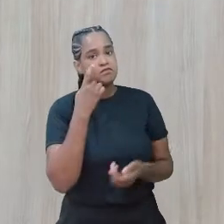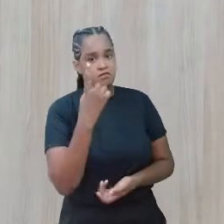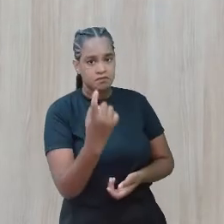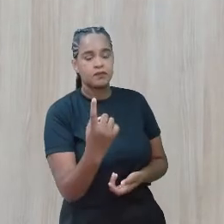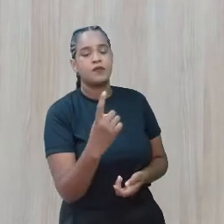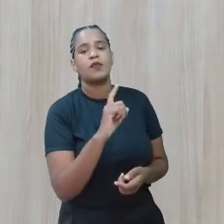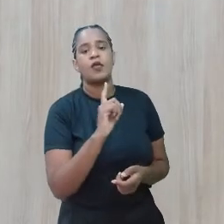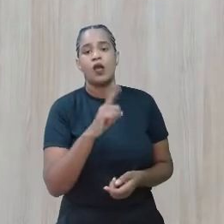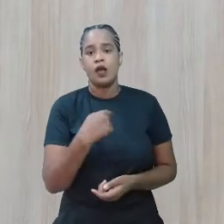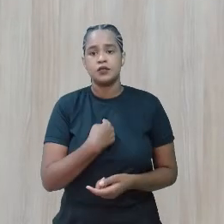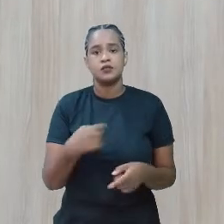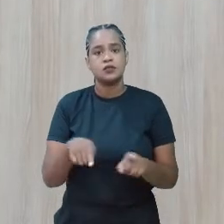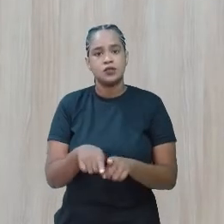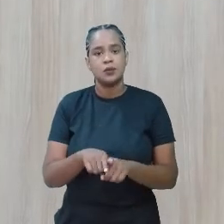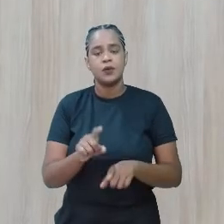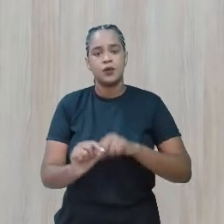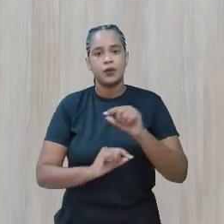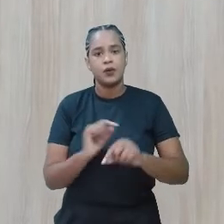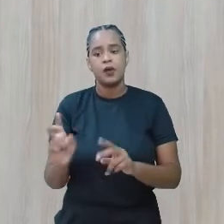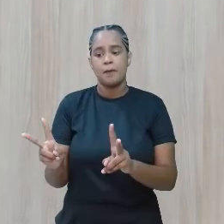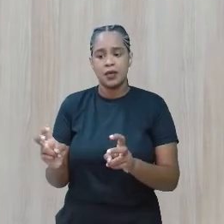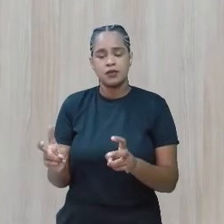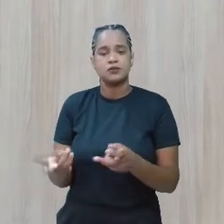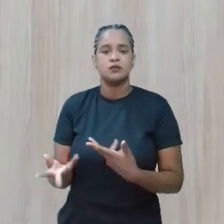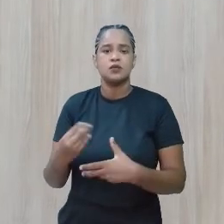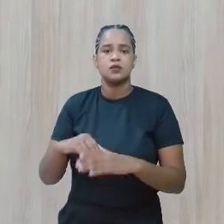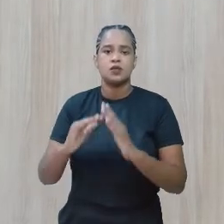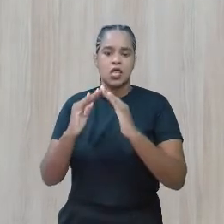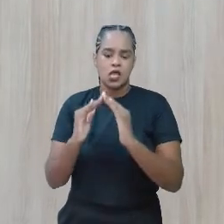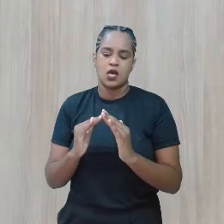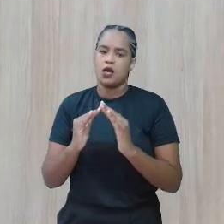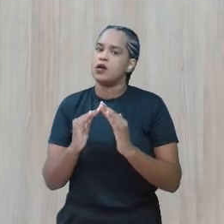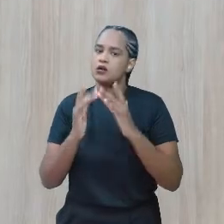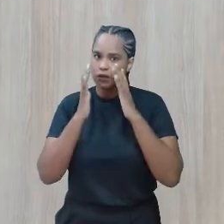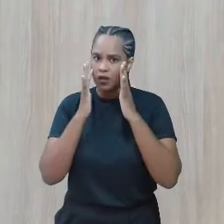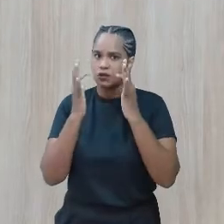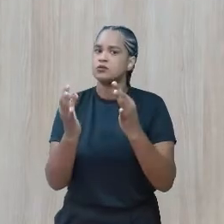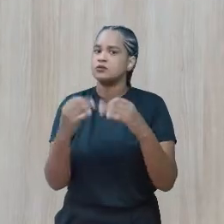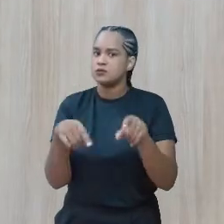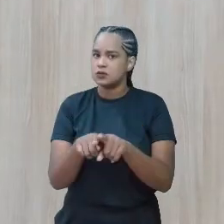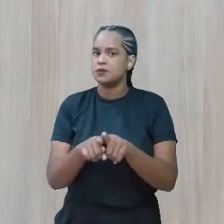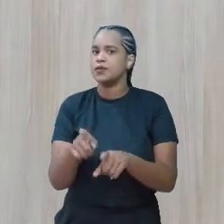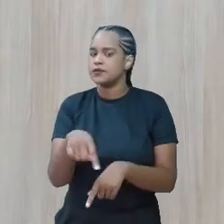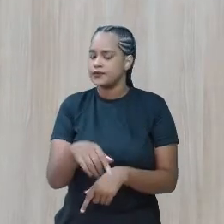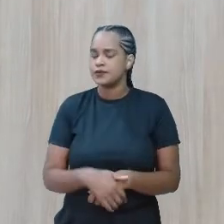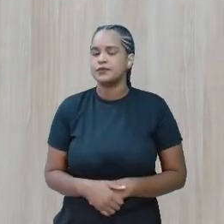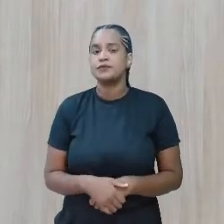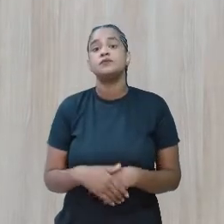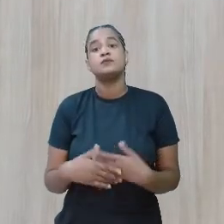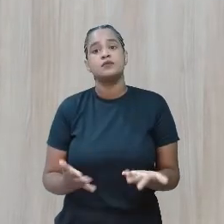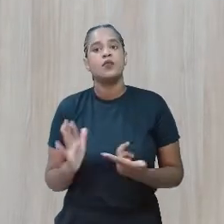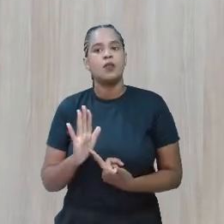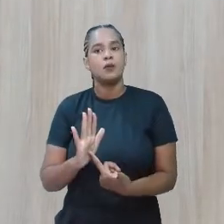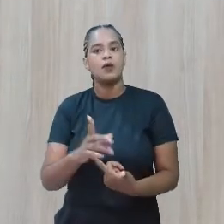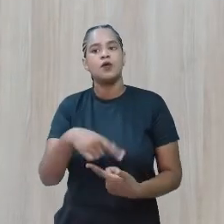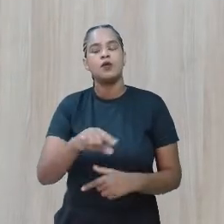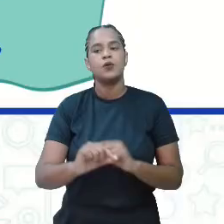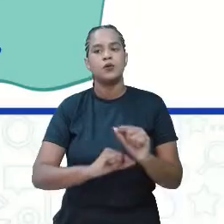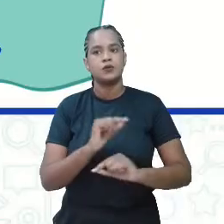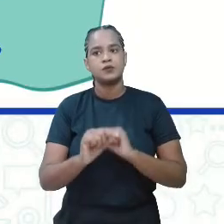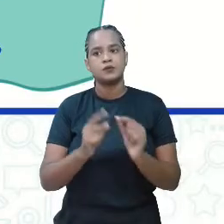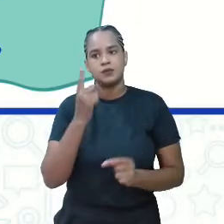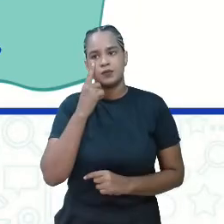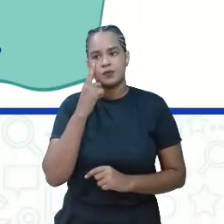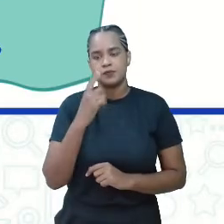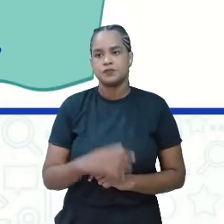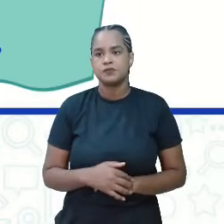se comportar em relação aos sons da nossa casa, gente. Prestem atenção aí vocês. E aí eu trouxe para vocês uma escala, né,